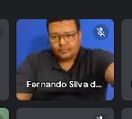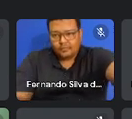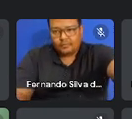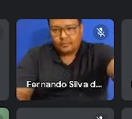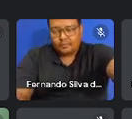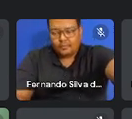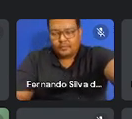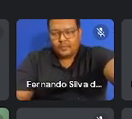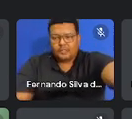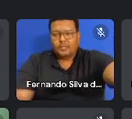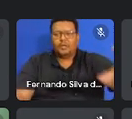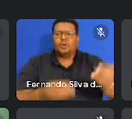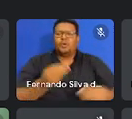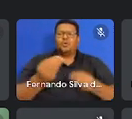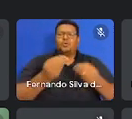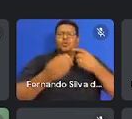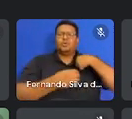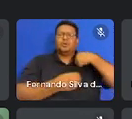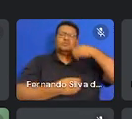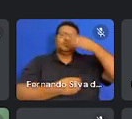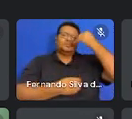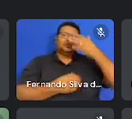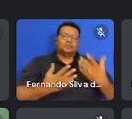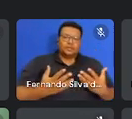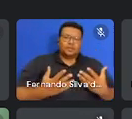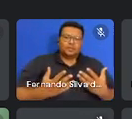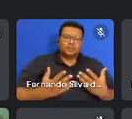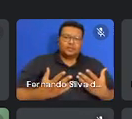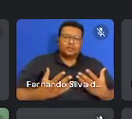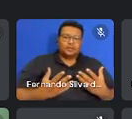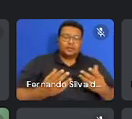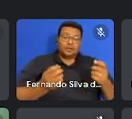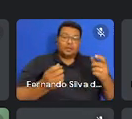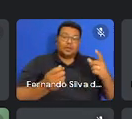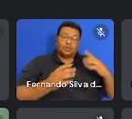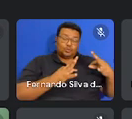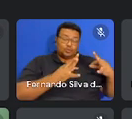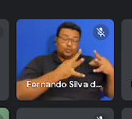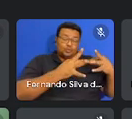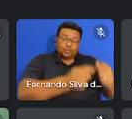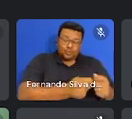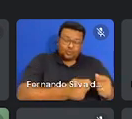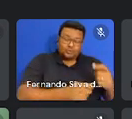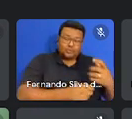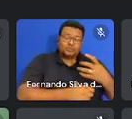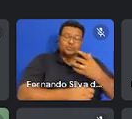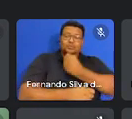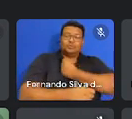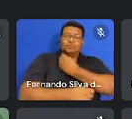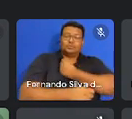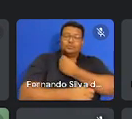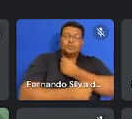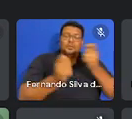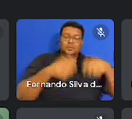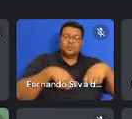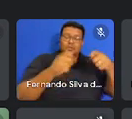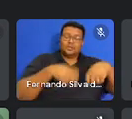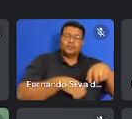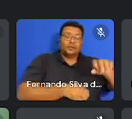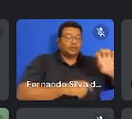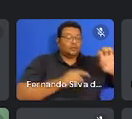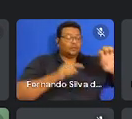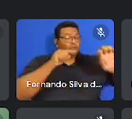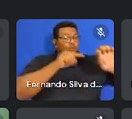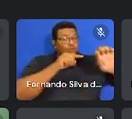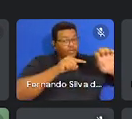Como é que eu achei isso? Peguei o número total de possibilidades de acontecer o meu